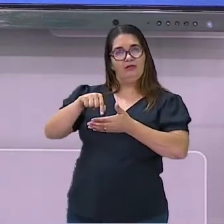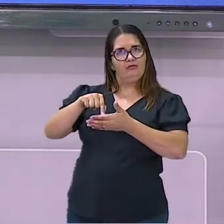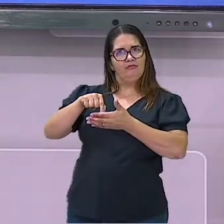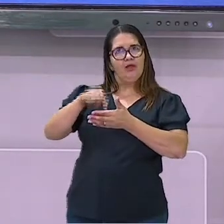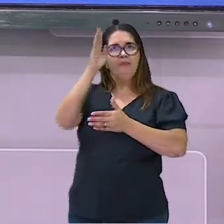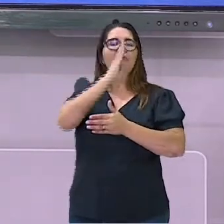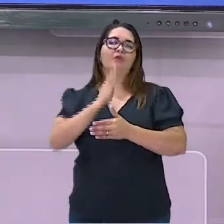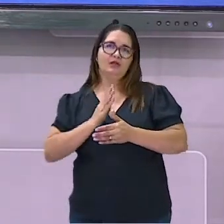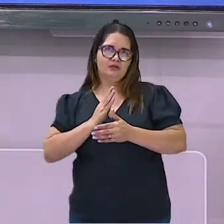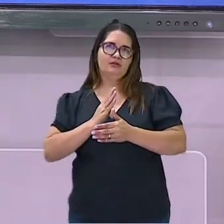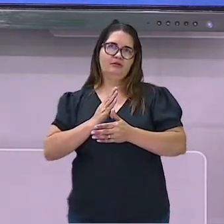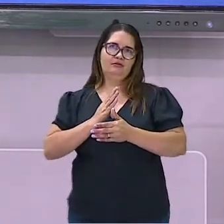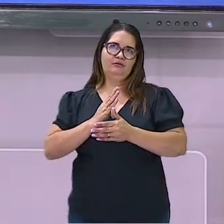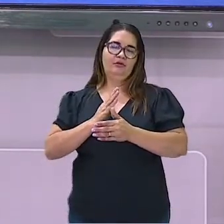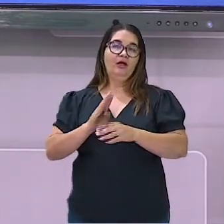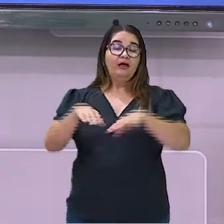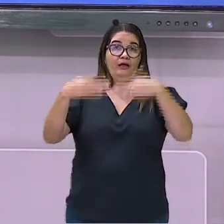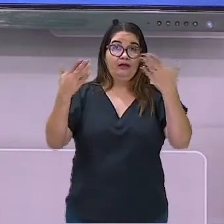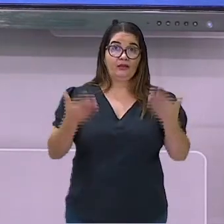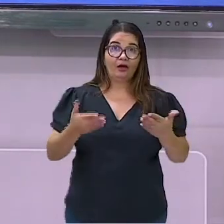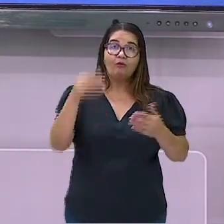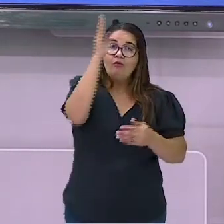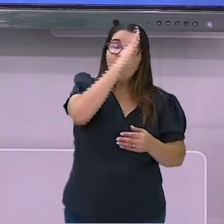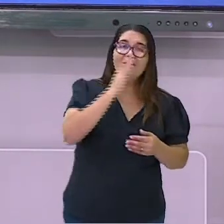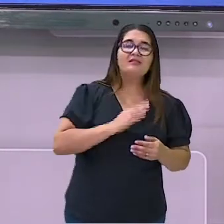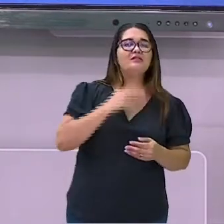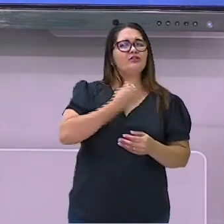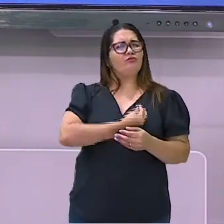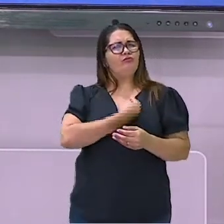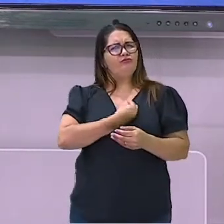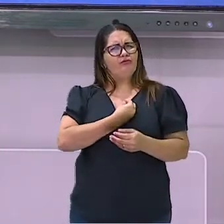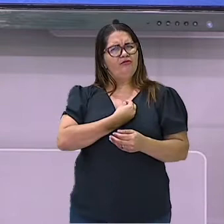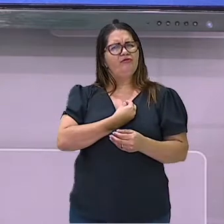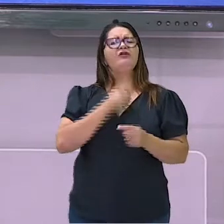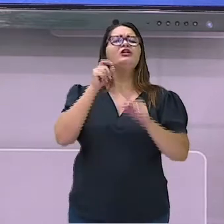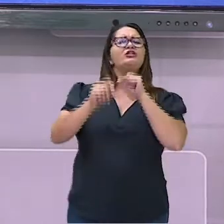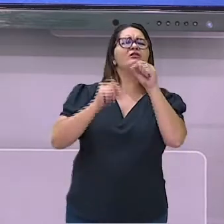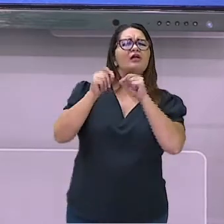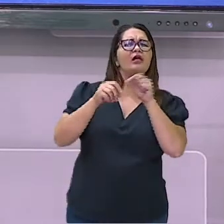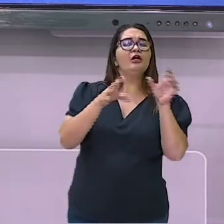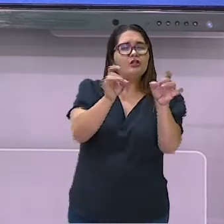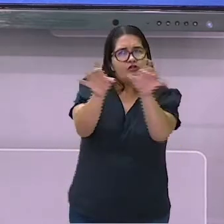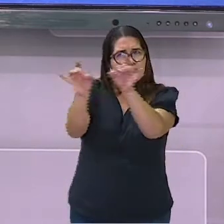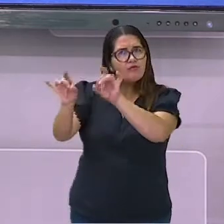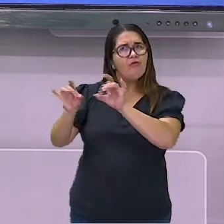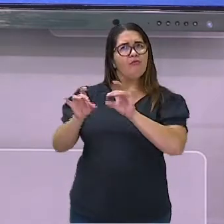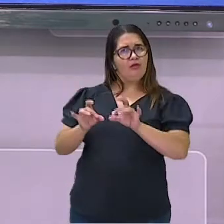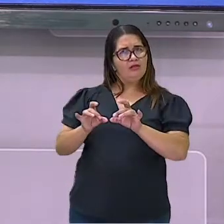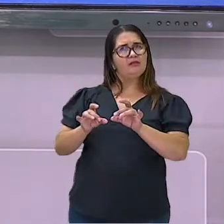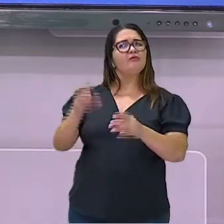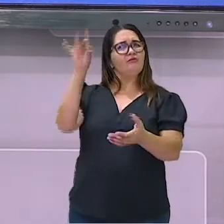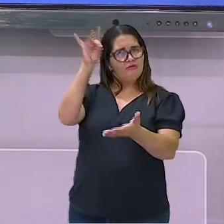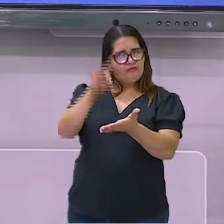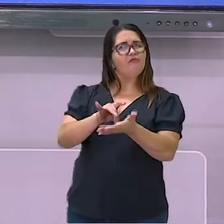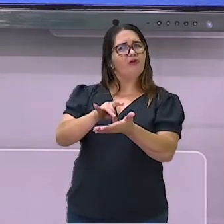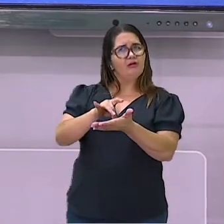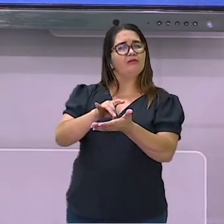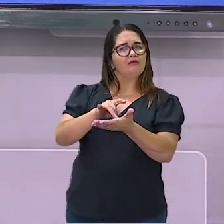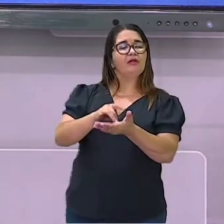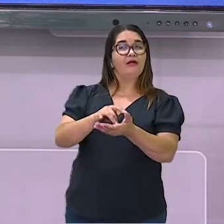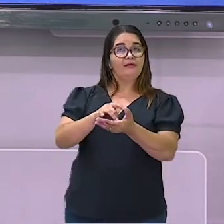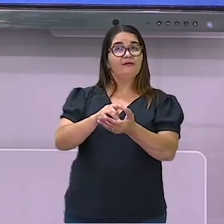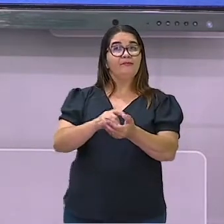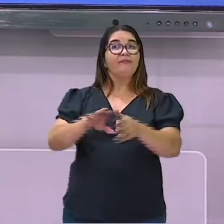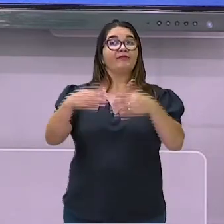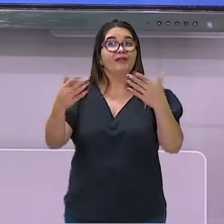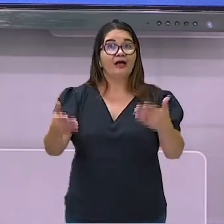as vendas dos nossos produtos. E o Brasil, nós brasileiros, consumimos produtos de segunda e